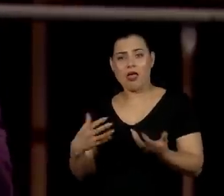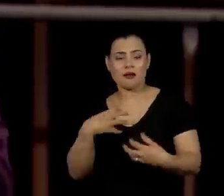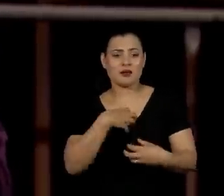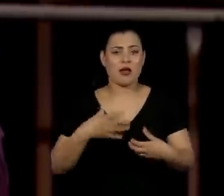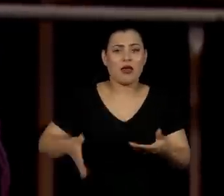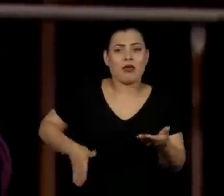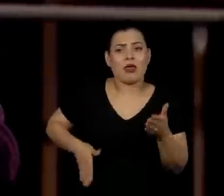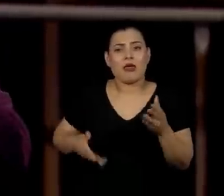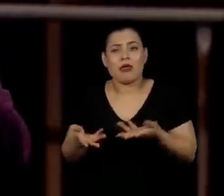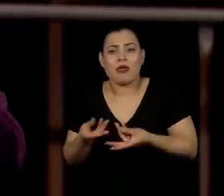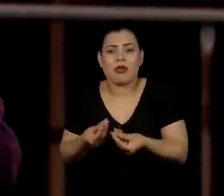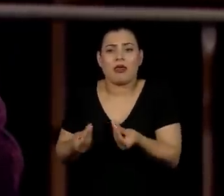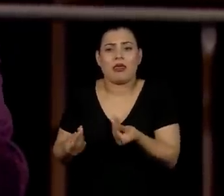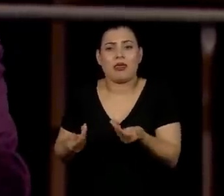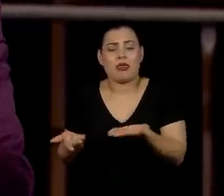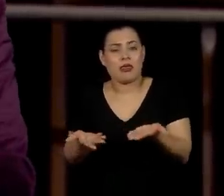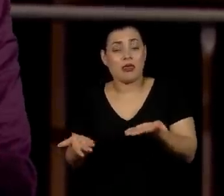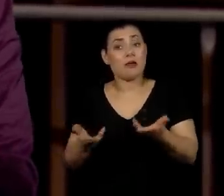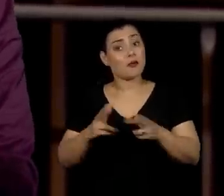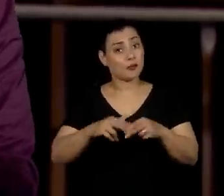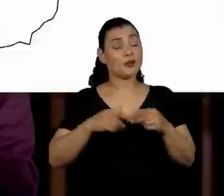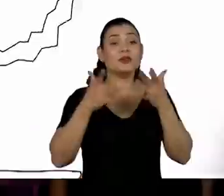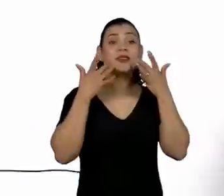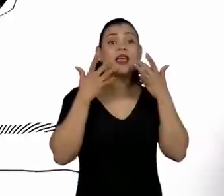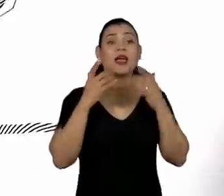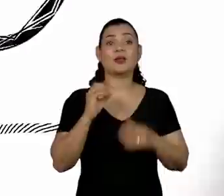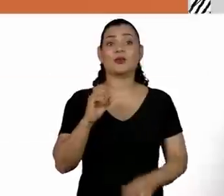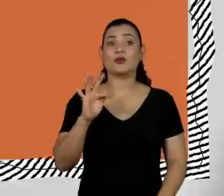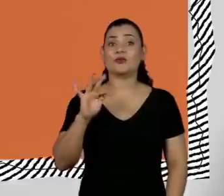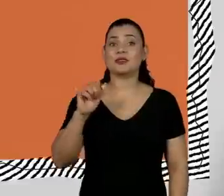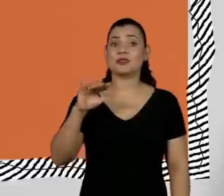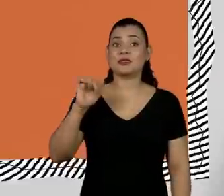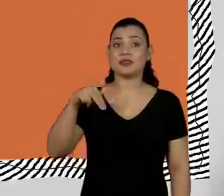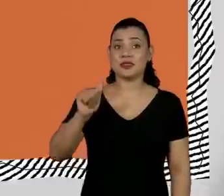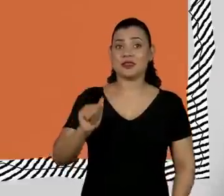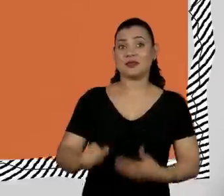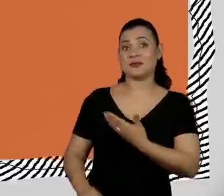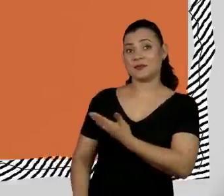e não é à toa que tá ali o teatro oficina né